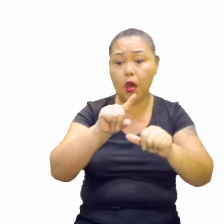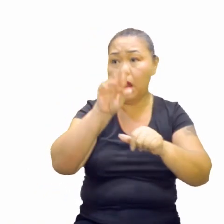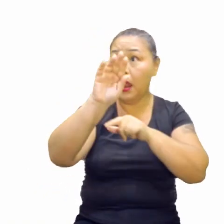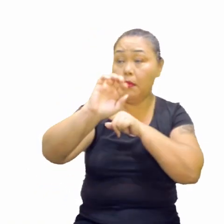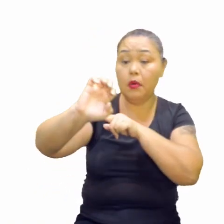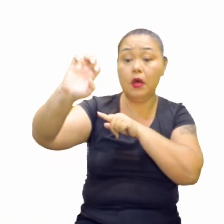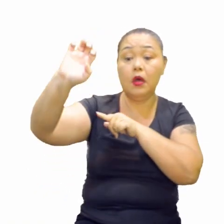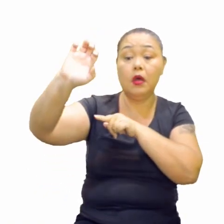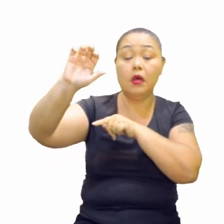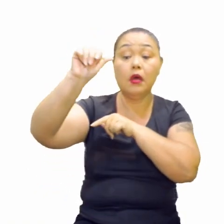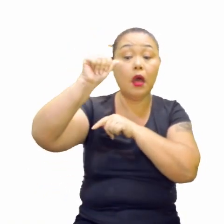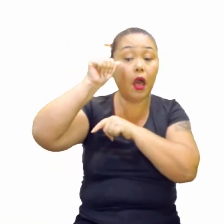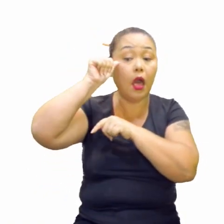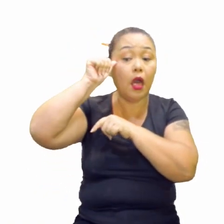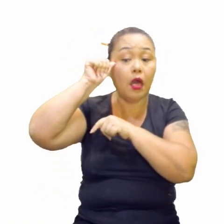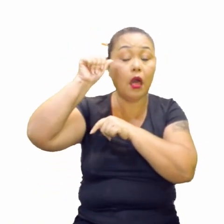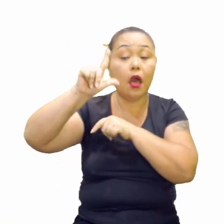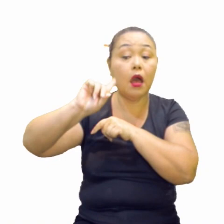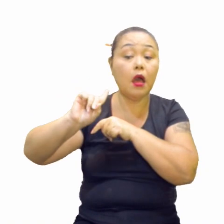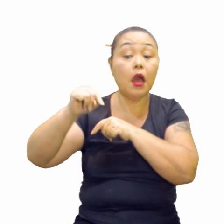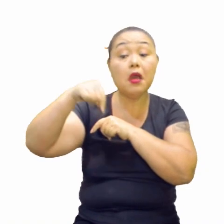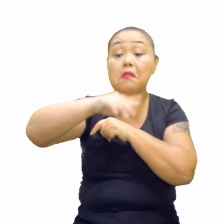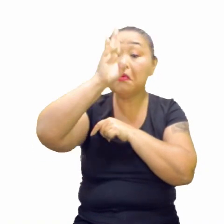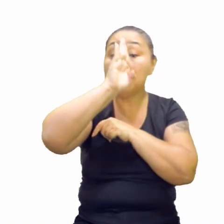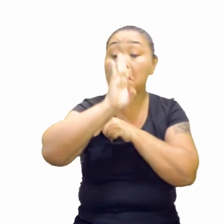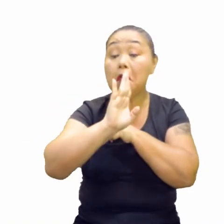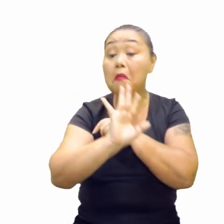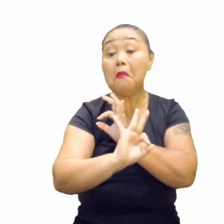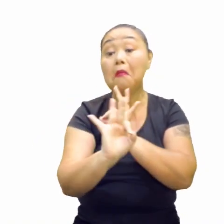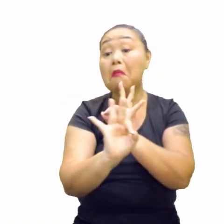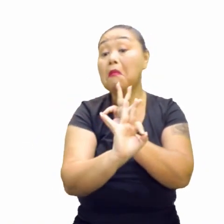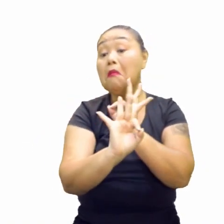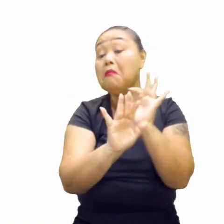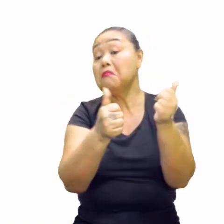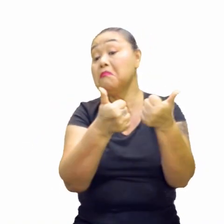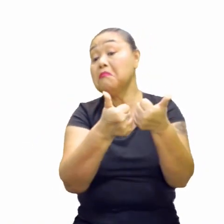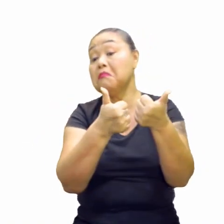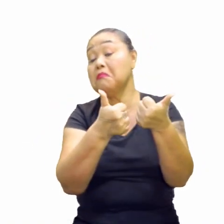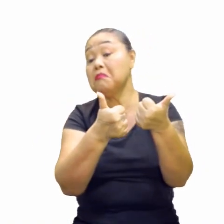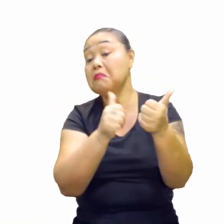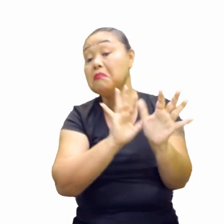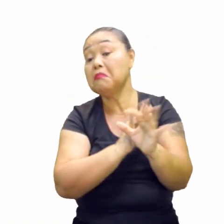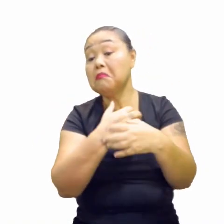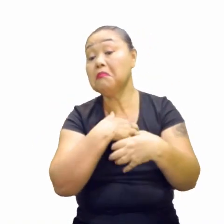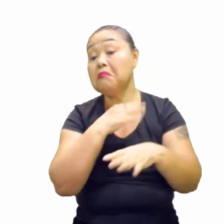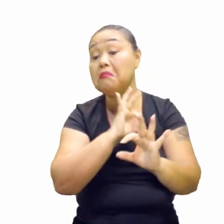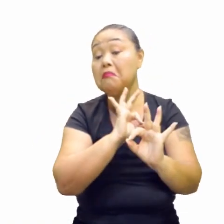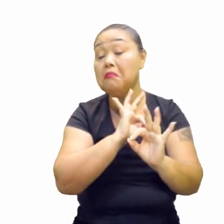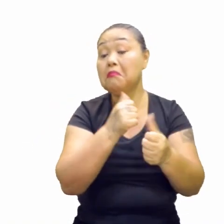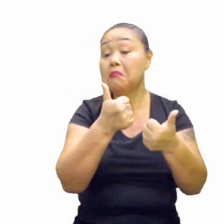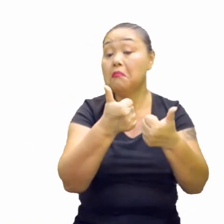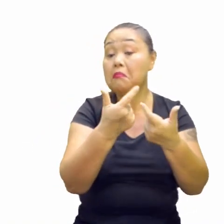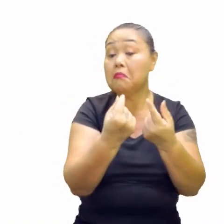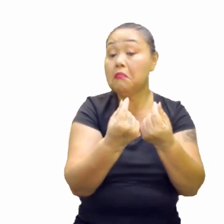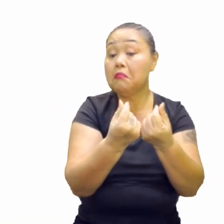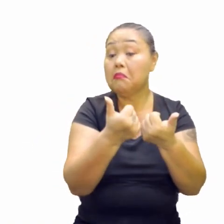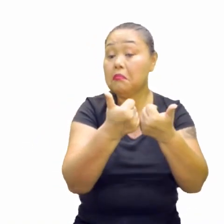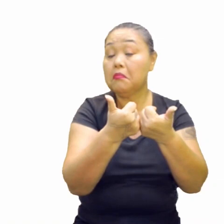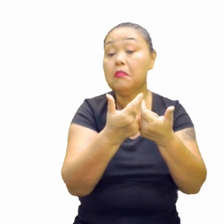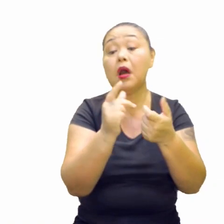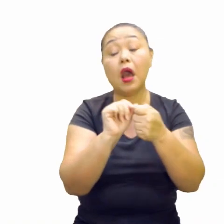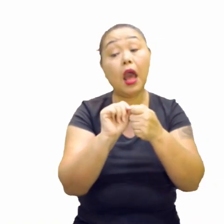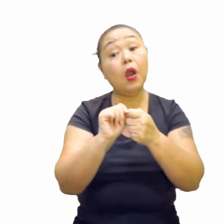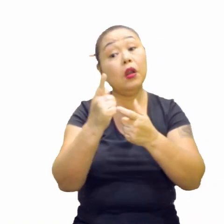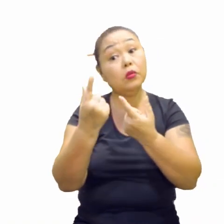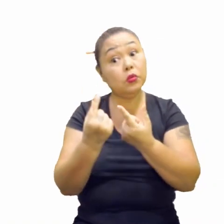e o Brasil nem sentiu nada. Quando você tem uma economia